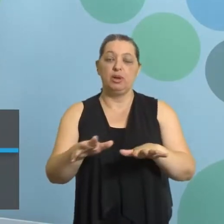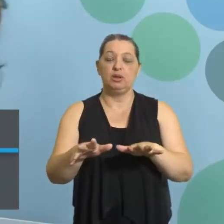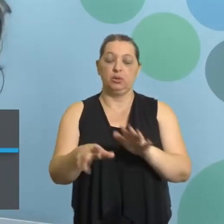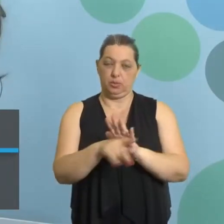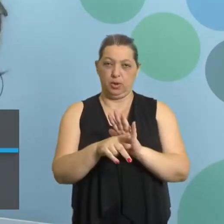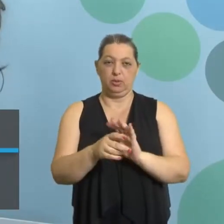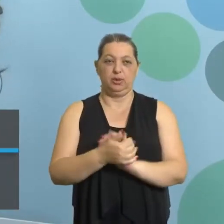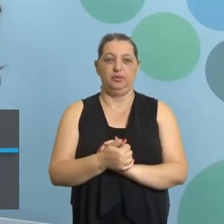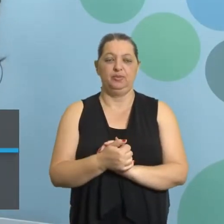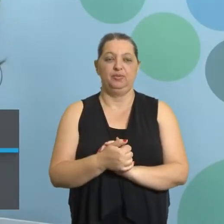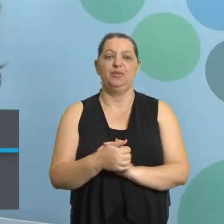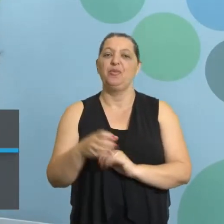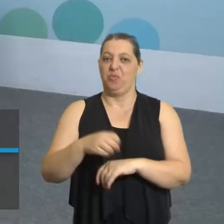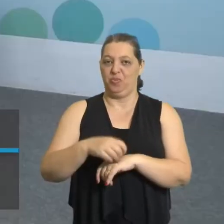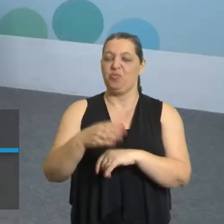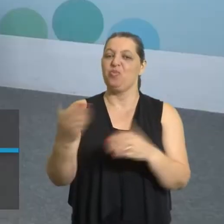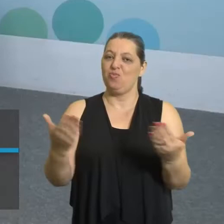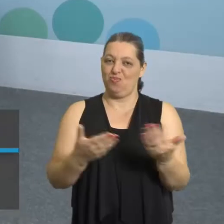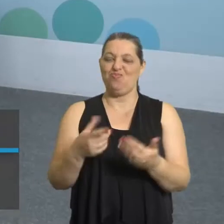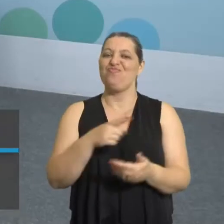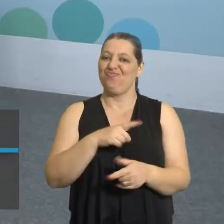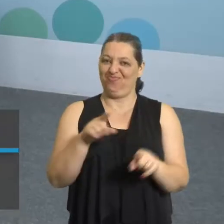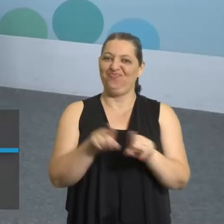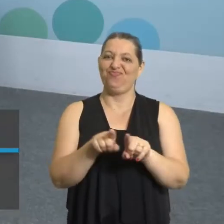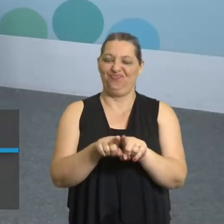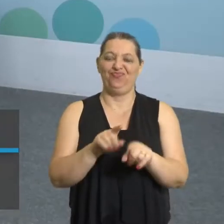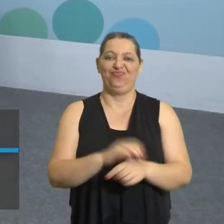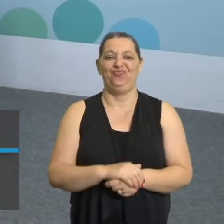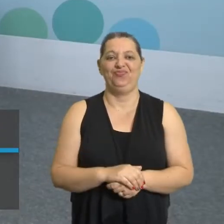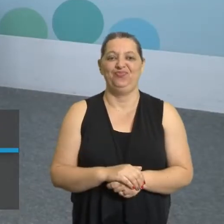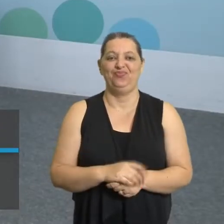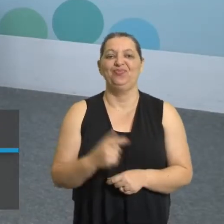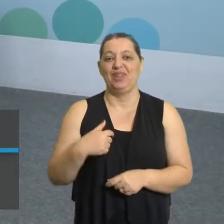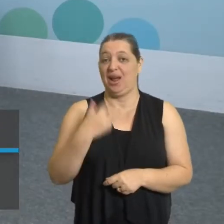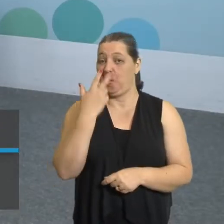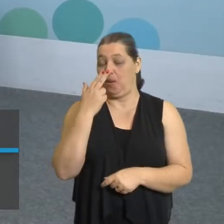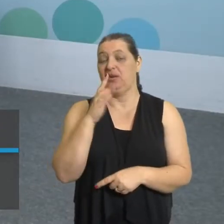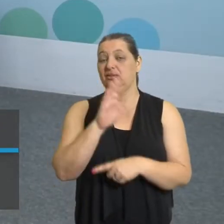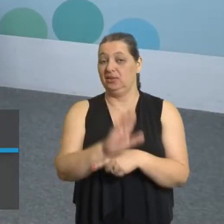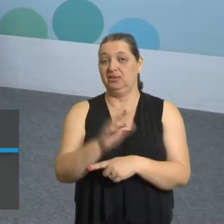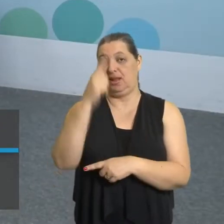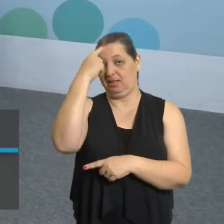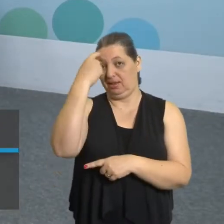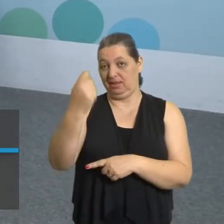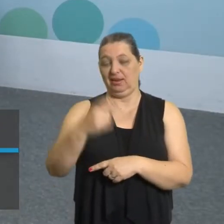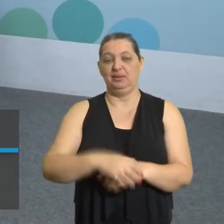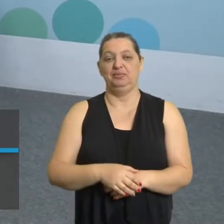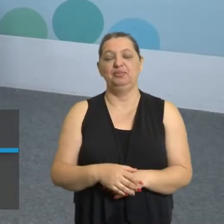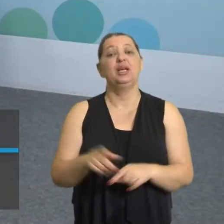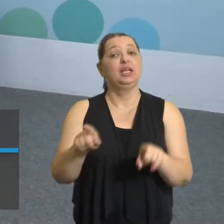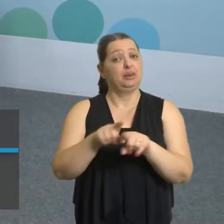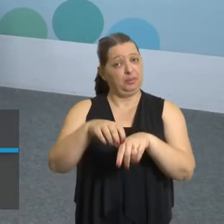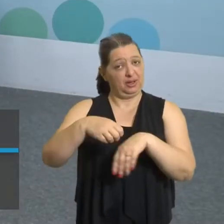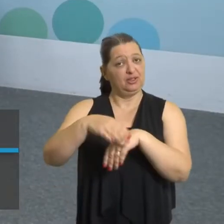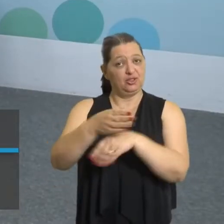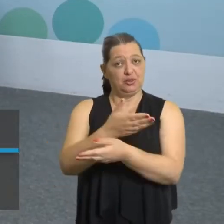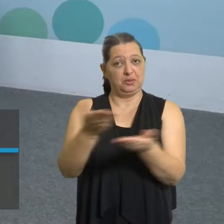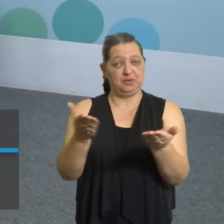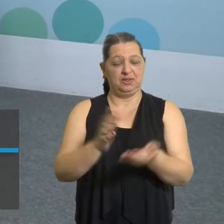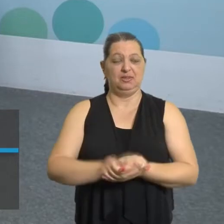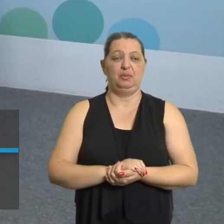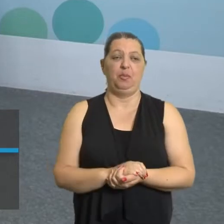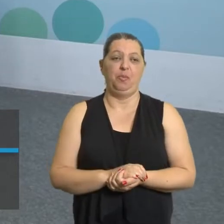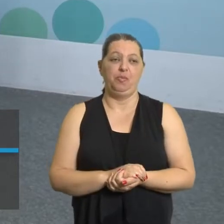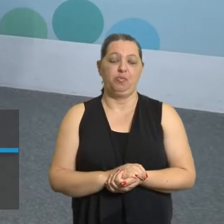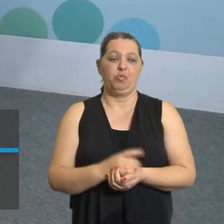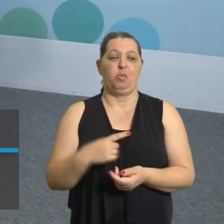aí tipo de hoje tem um pouquinho disso funk que vai ajudar também nessa ideia mas fica aí a sugestão também para vocês eu